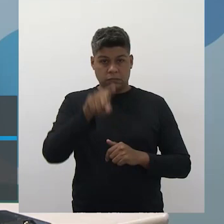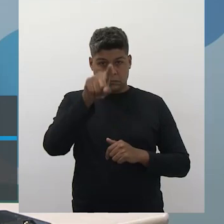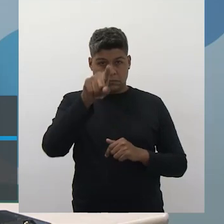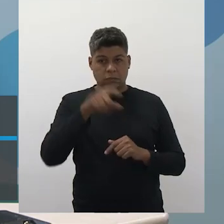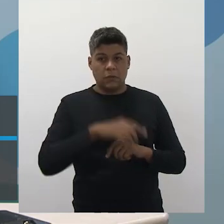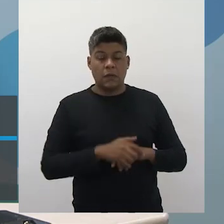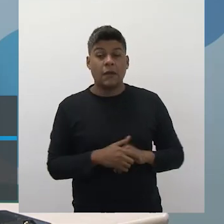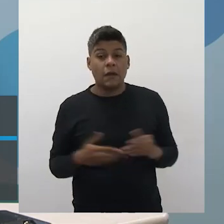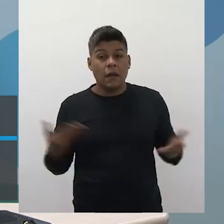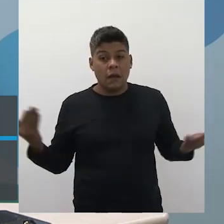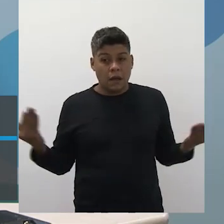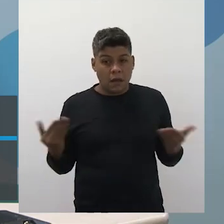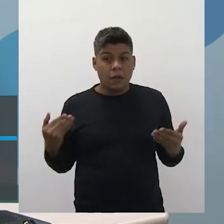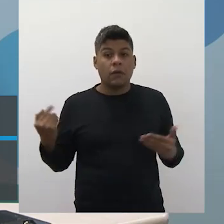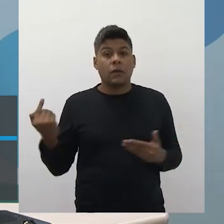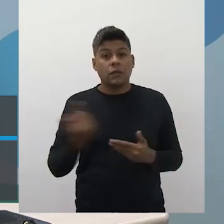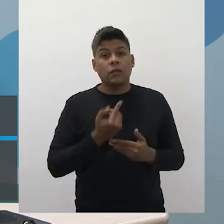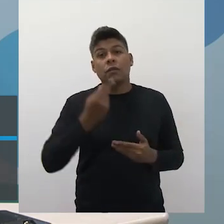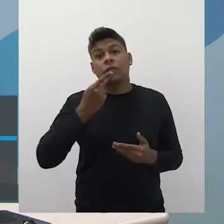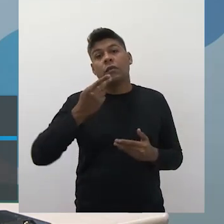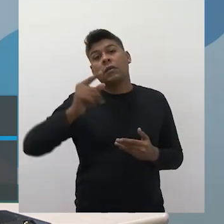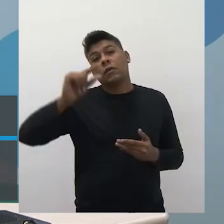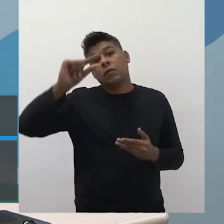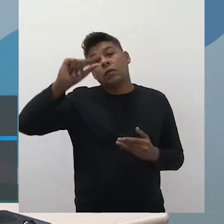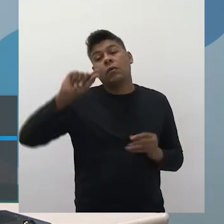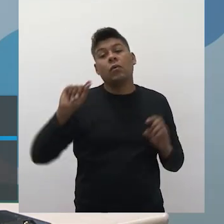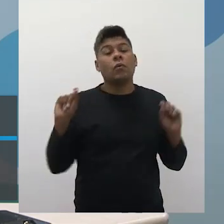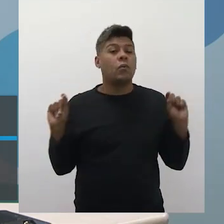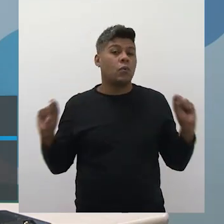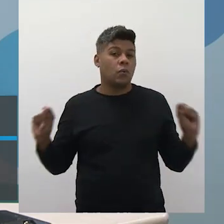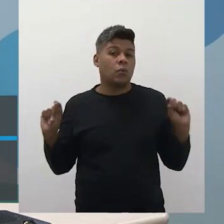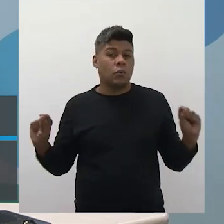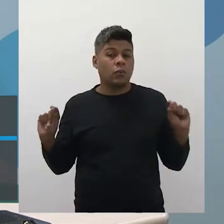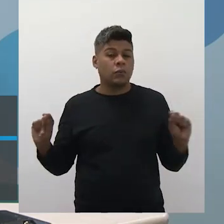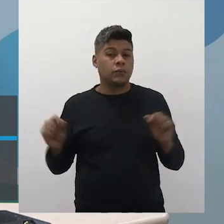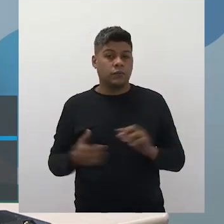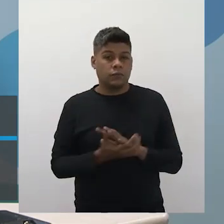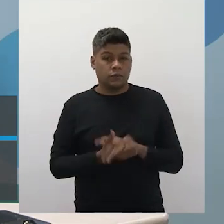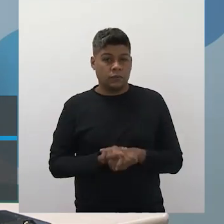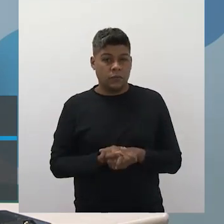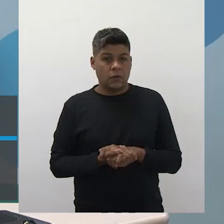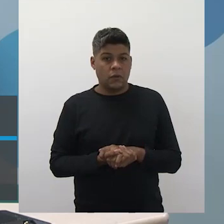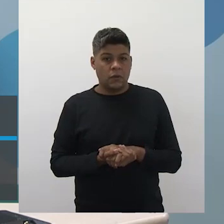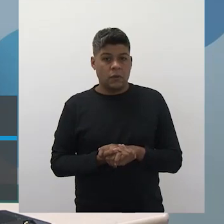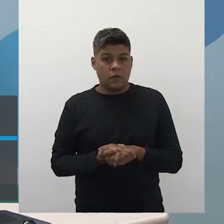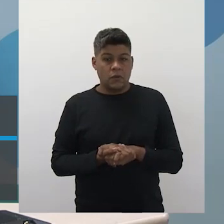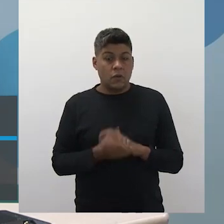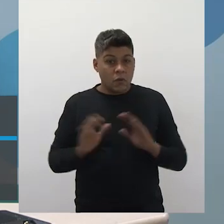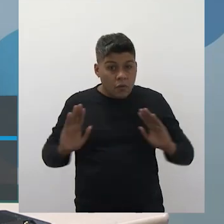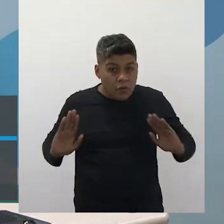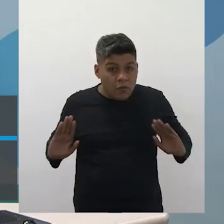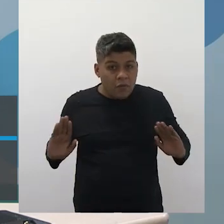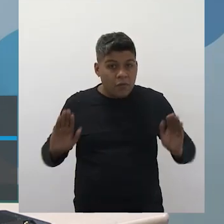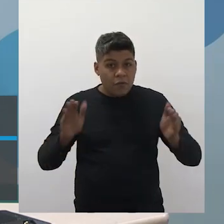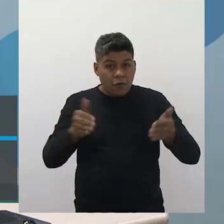Tá? Agora nós vamos trabalhar um pouquinho da questão do foco sobre a